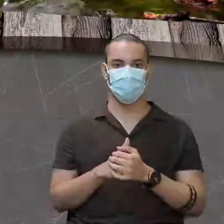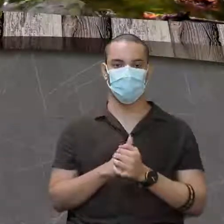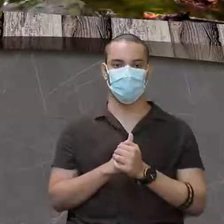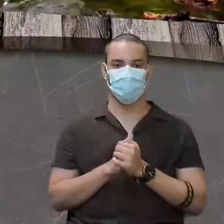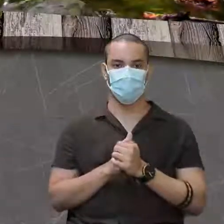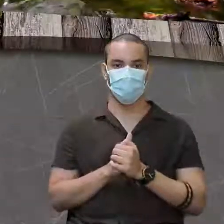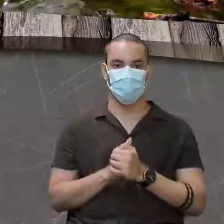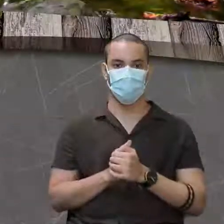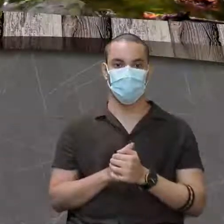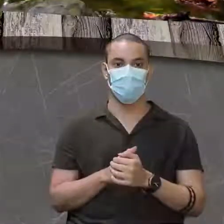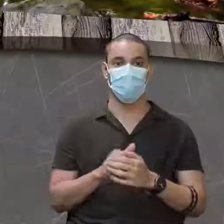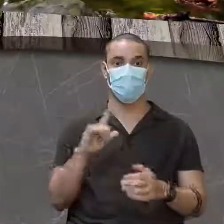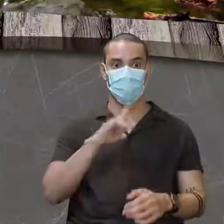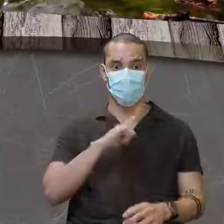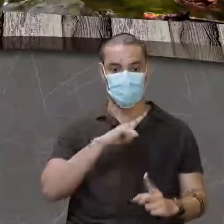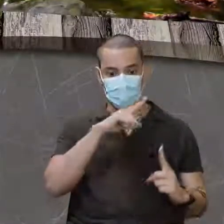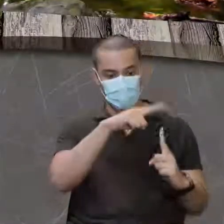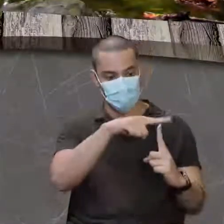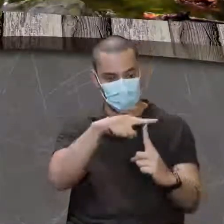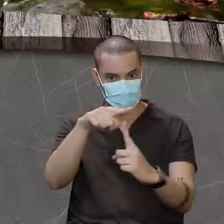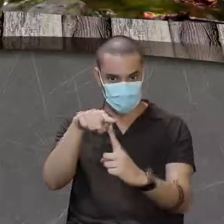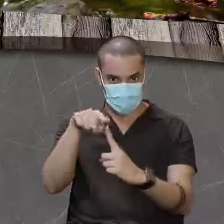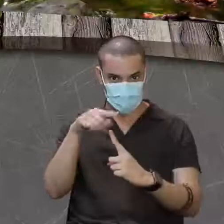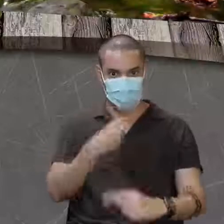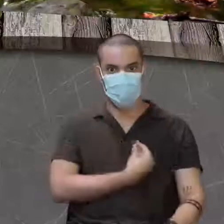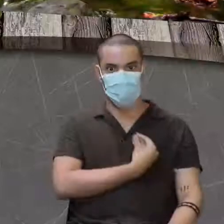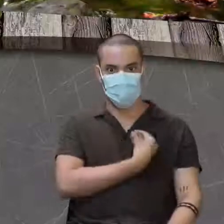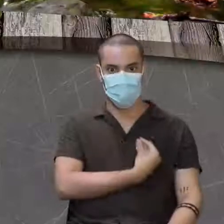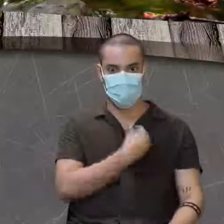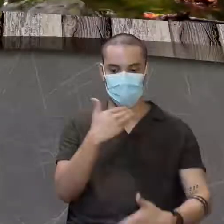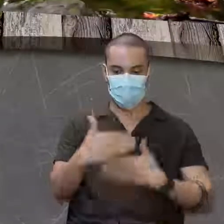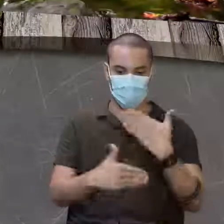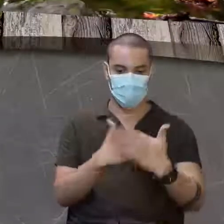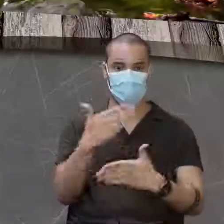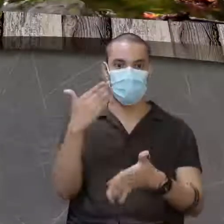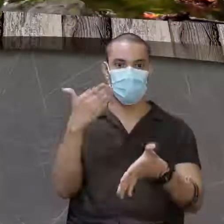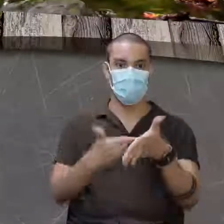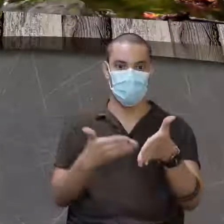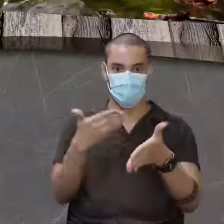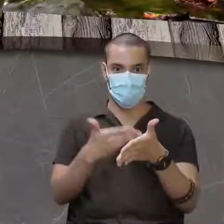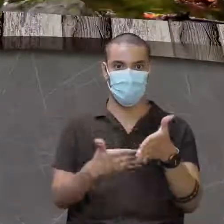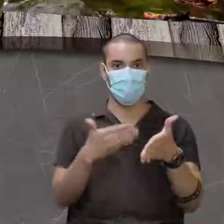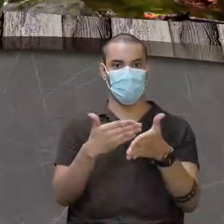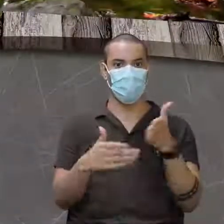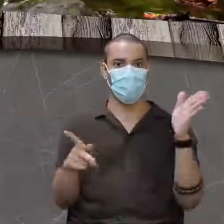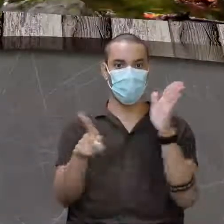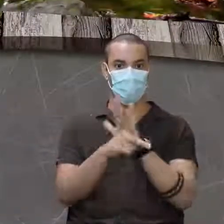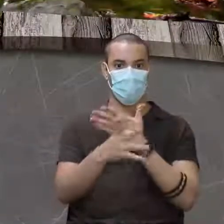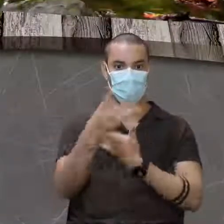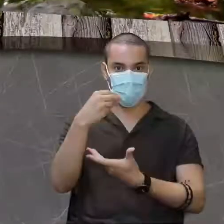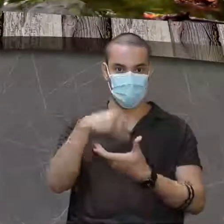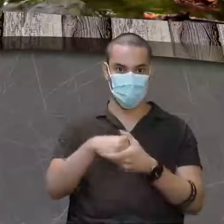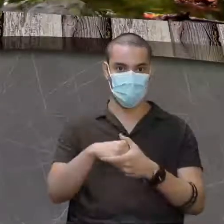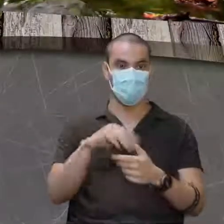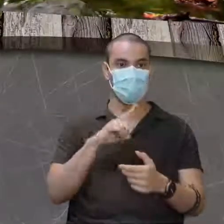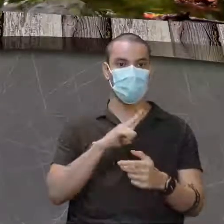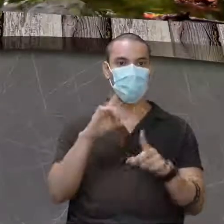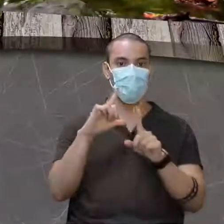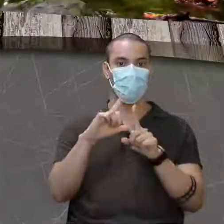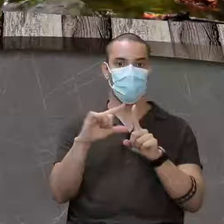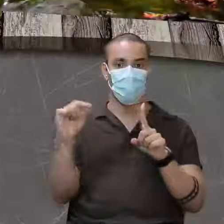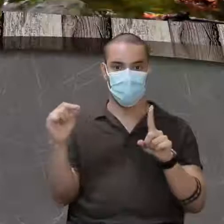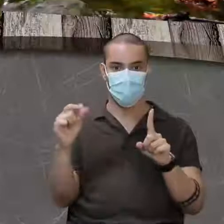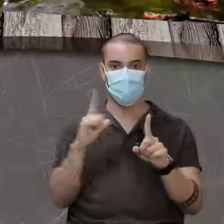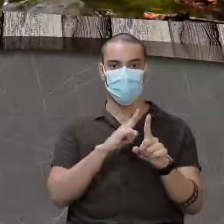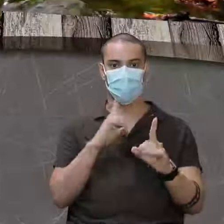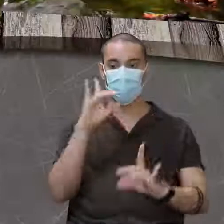Ou seja, espécies que estavam ali com um crescimento limitado, existem plantas que